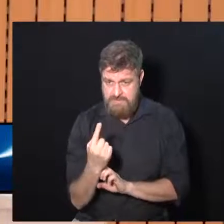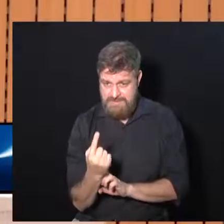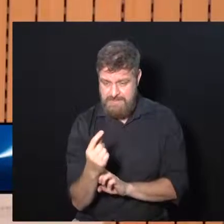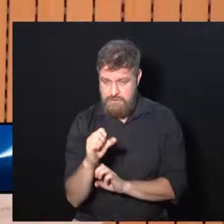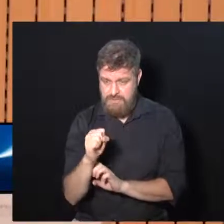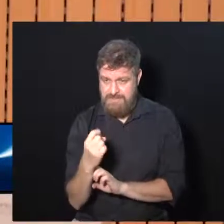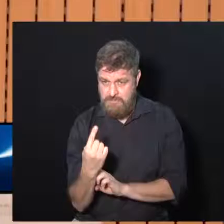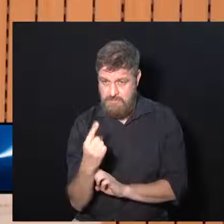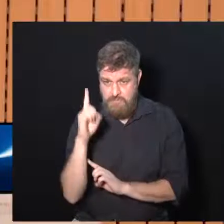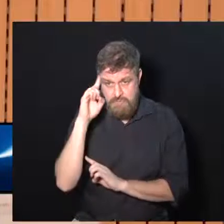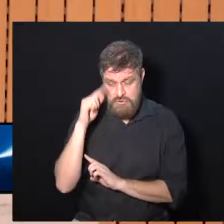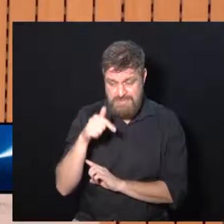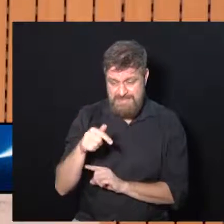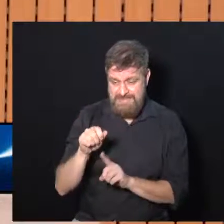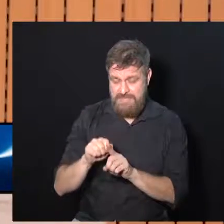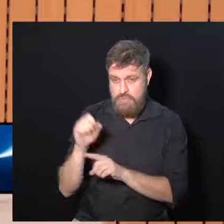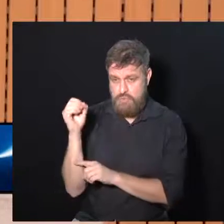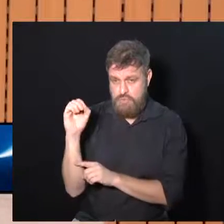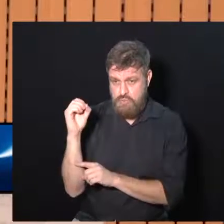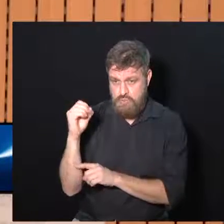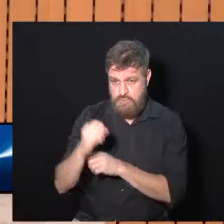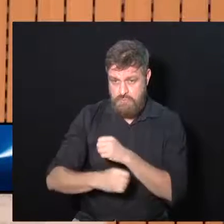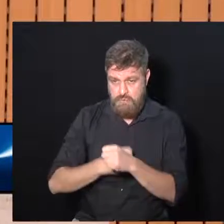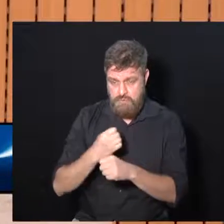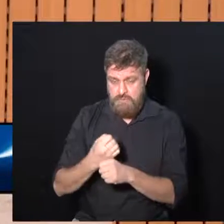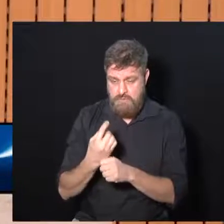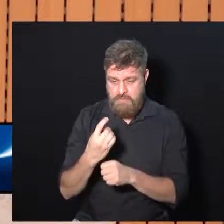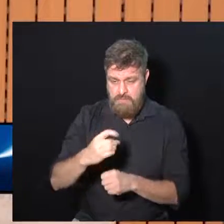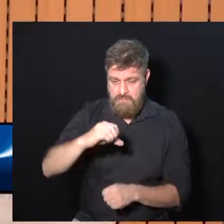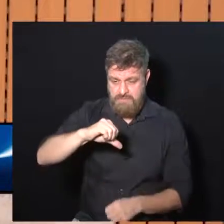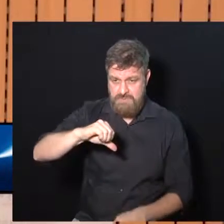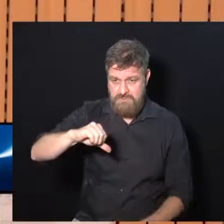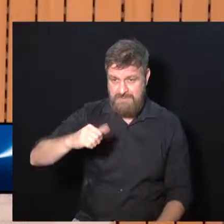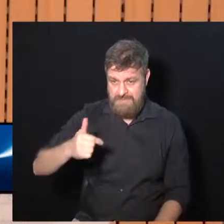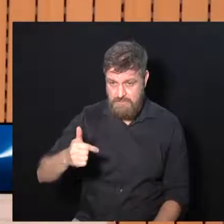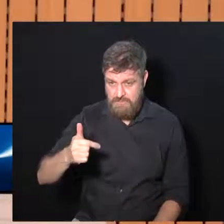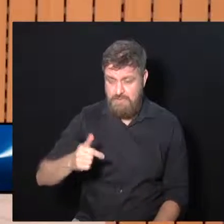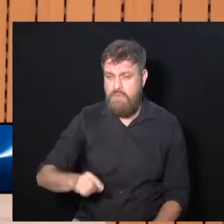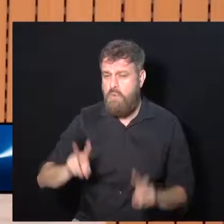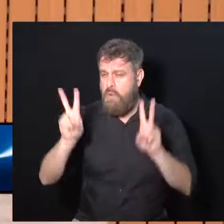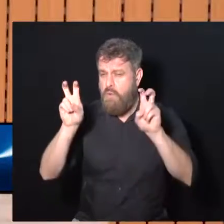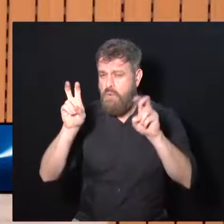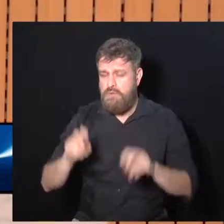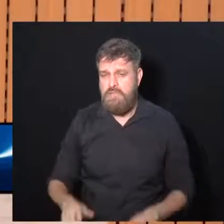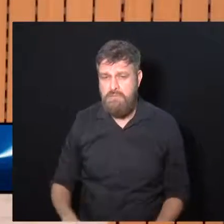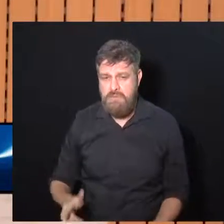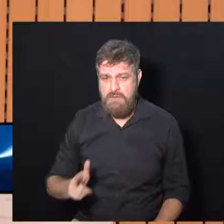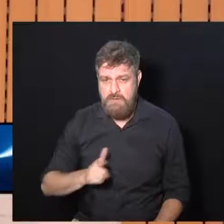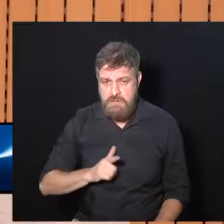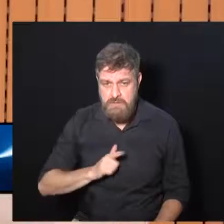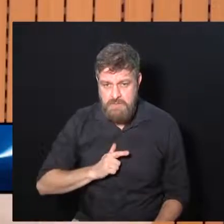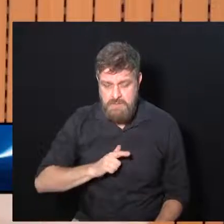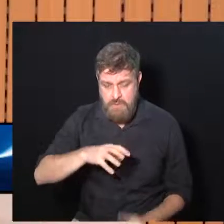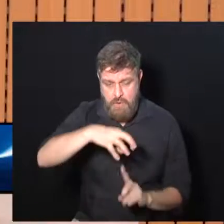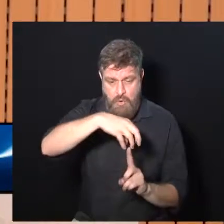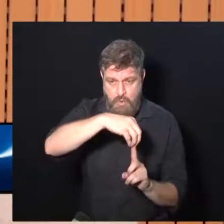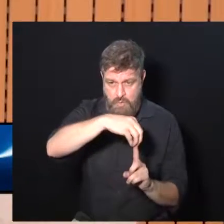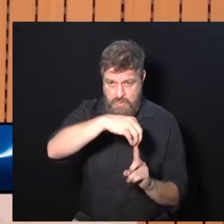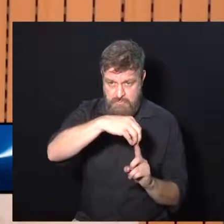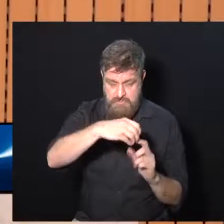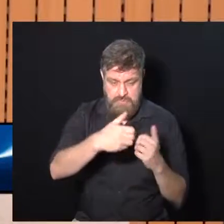7.181, de 7 de outubro de 1992, que dispõe sobre a proibição de instalação de abrigos de ônibus e dá